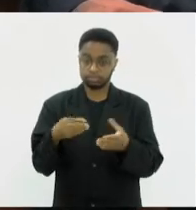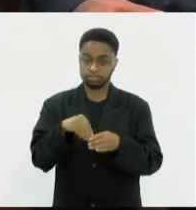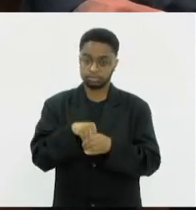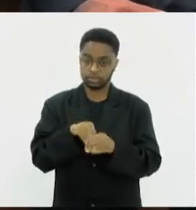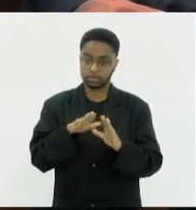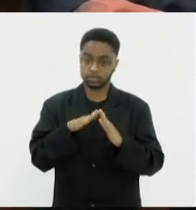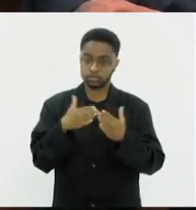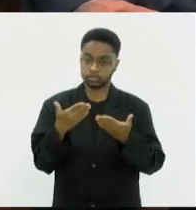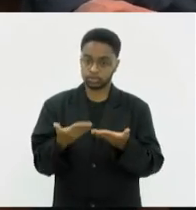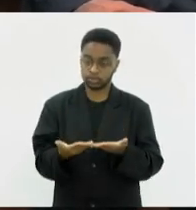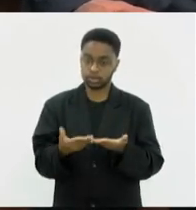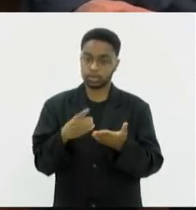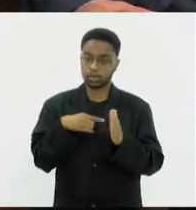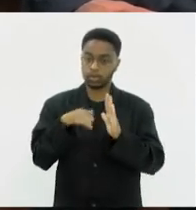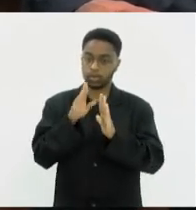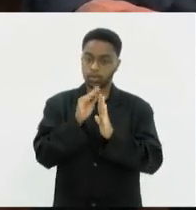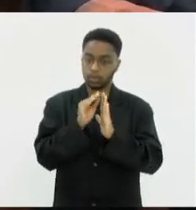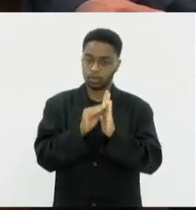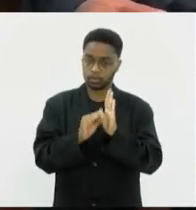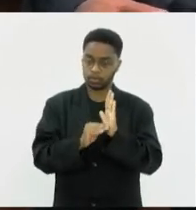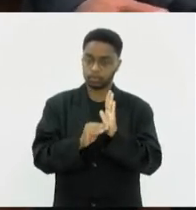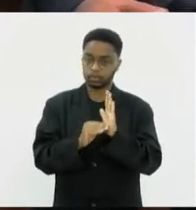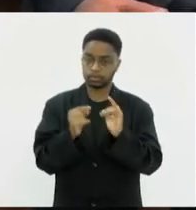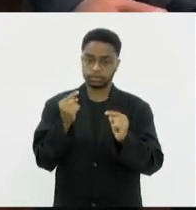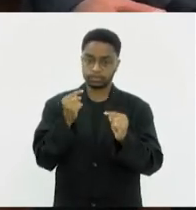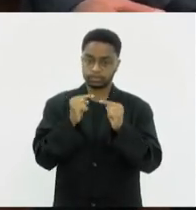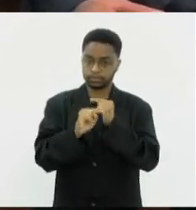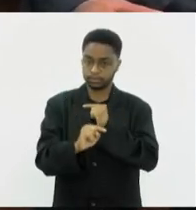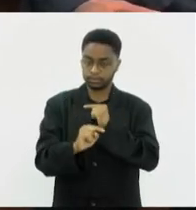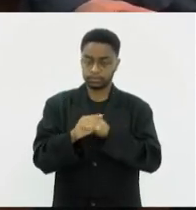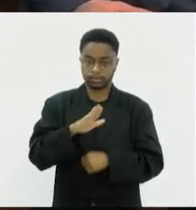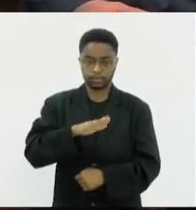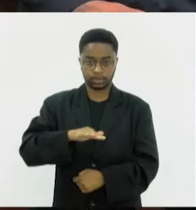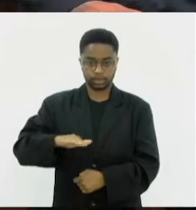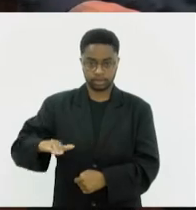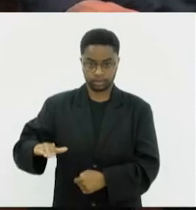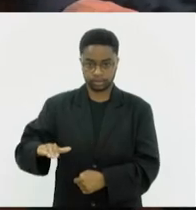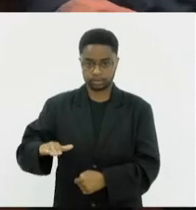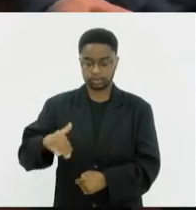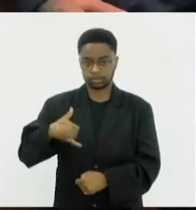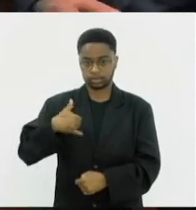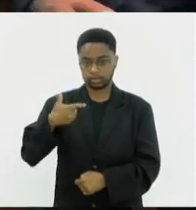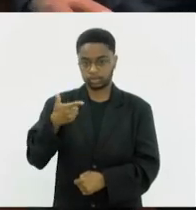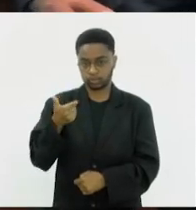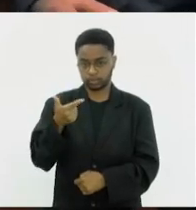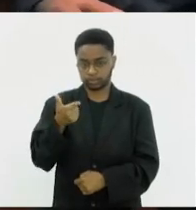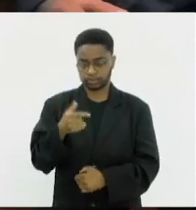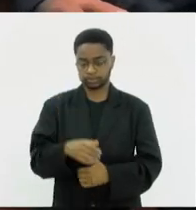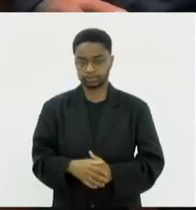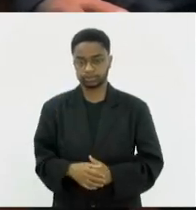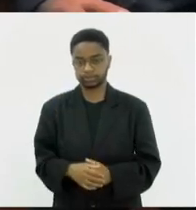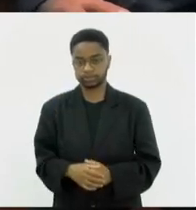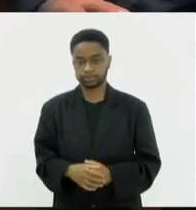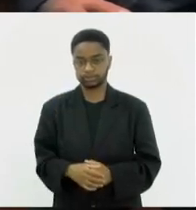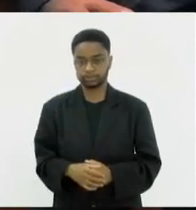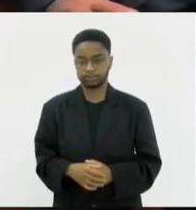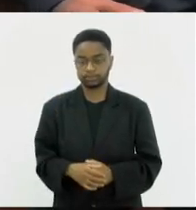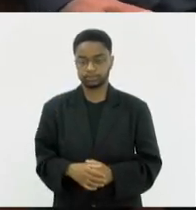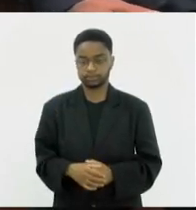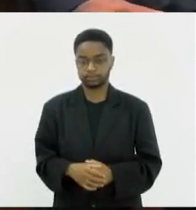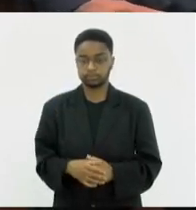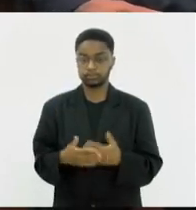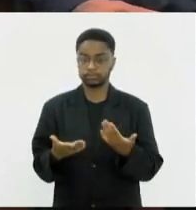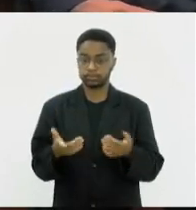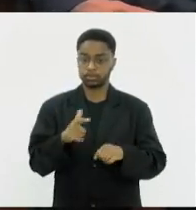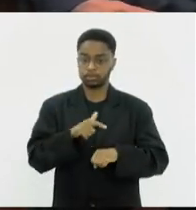escolas, um conteúdo impróprio para crianças de 12 anos de idade. Ao receber